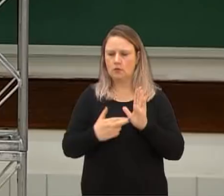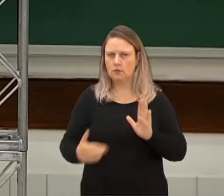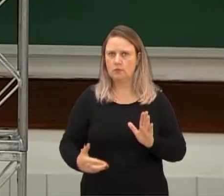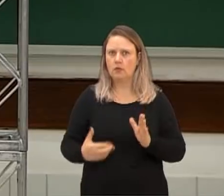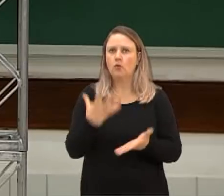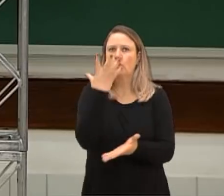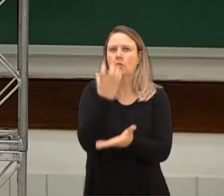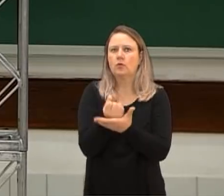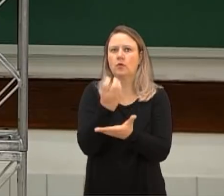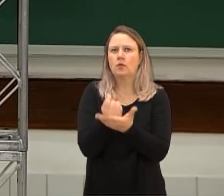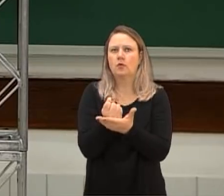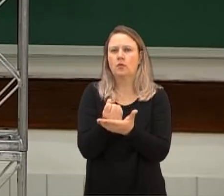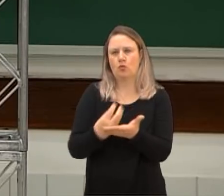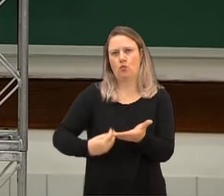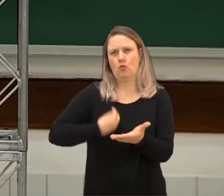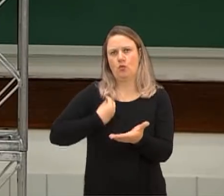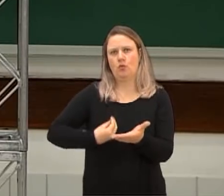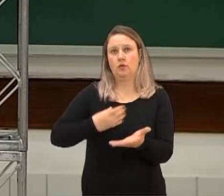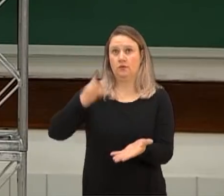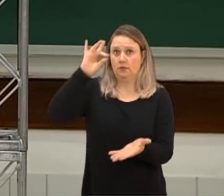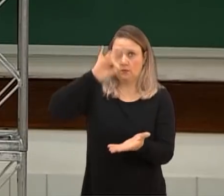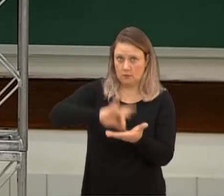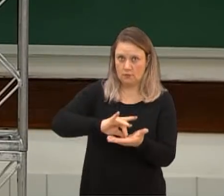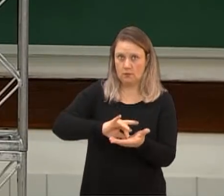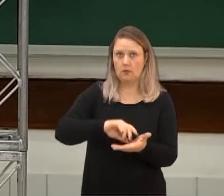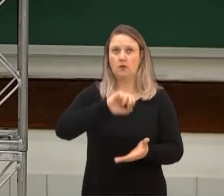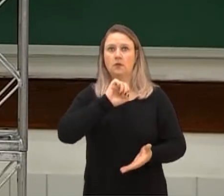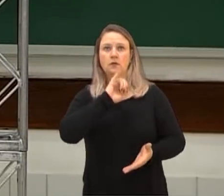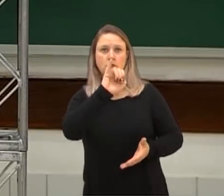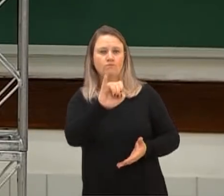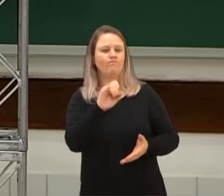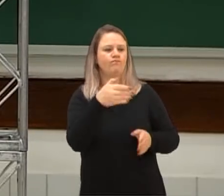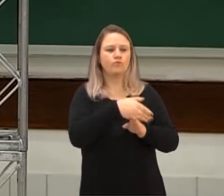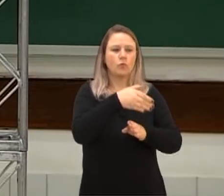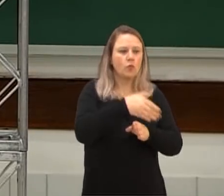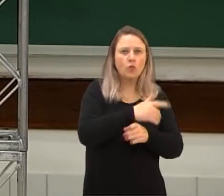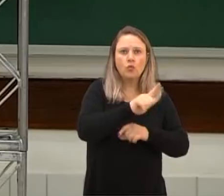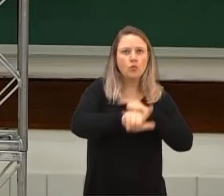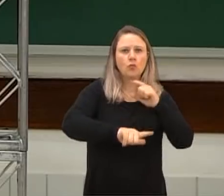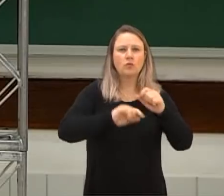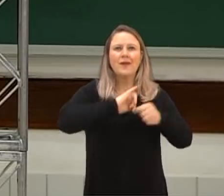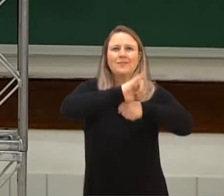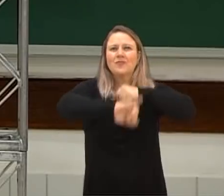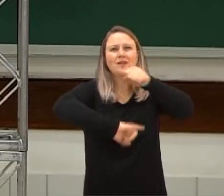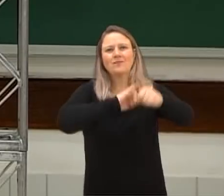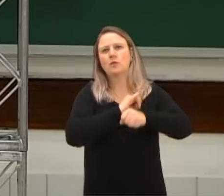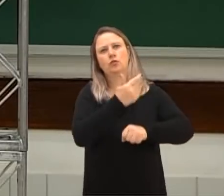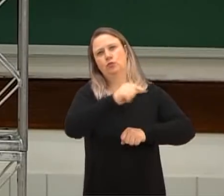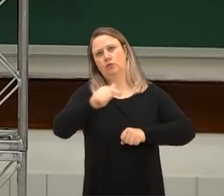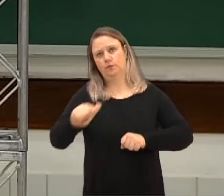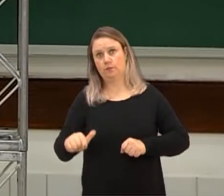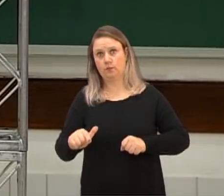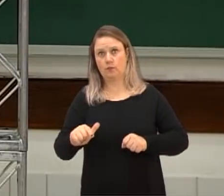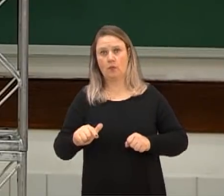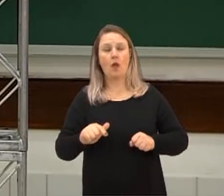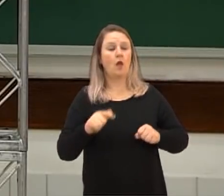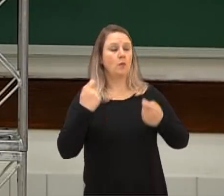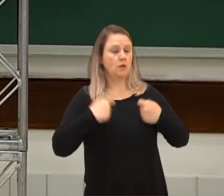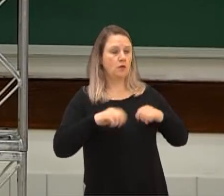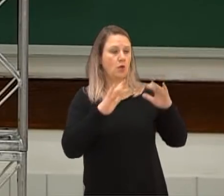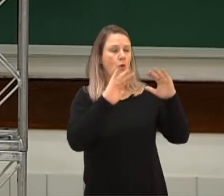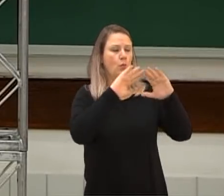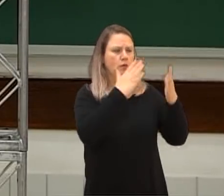Você, aluno que por algum motivo não está acessando o Google Classroom, mas que está retirando as atividades impressas na sua escola, verifique